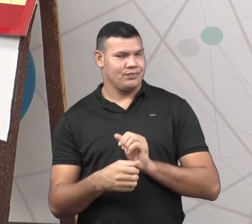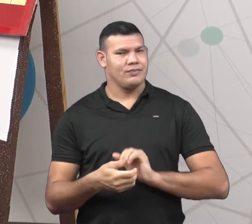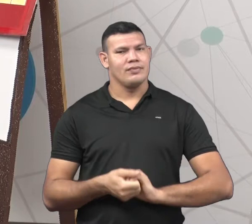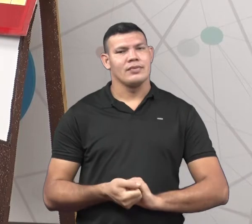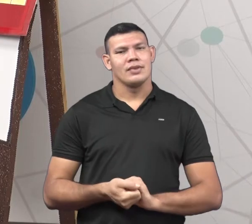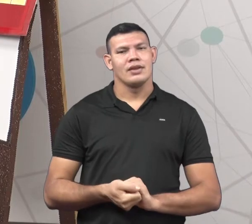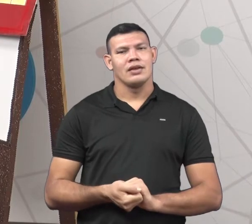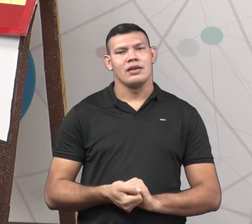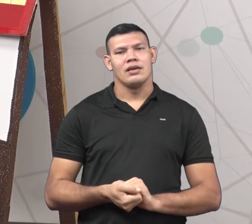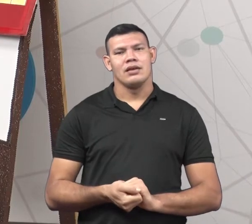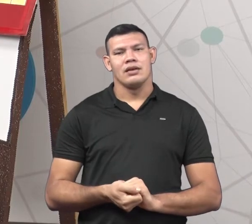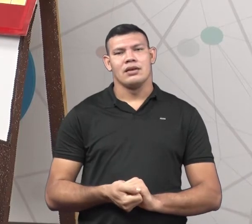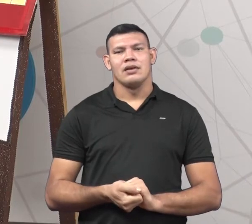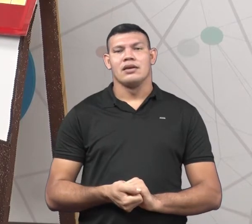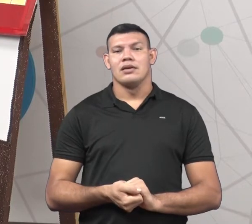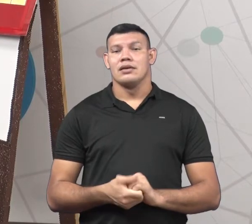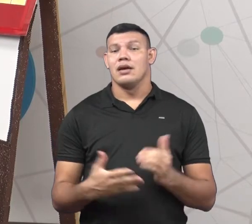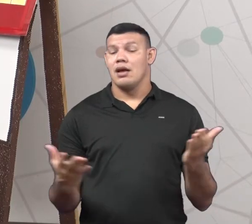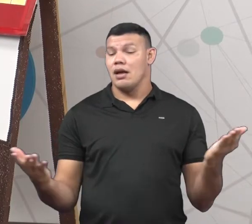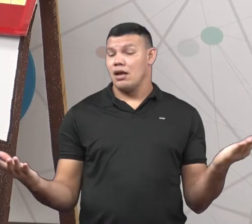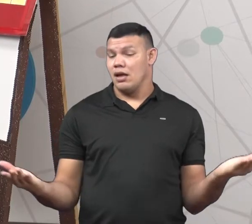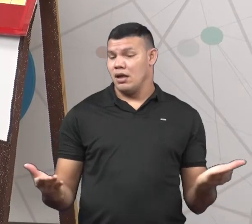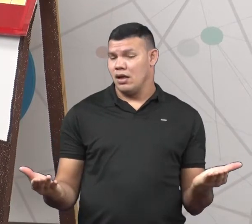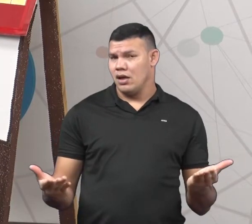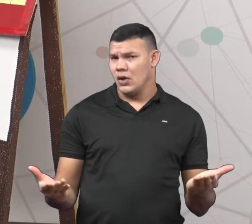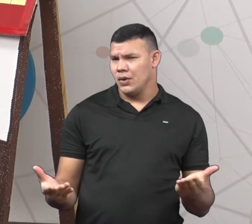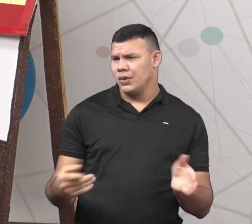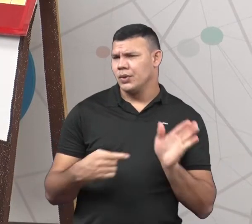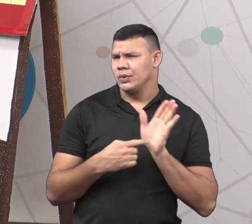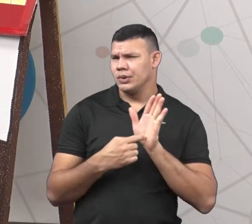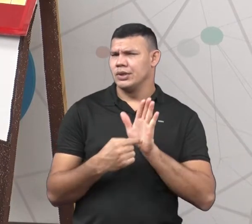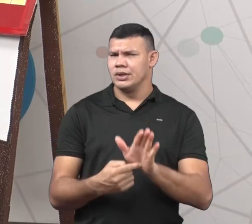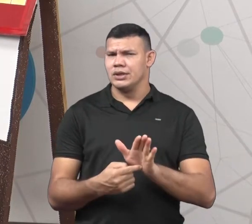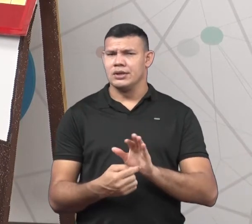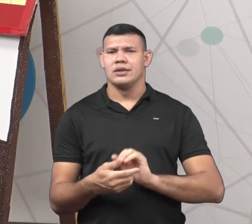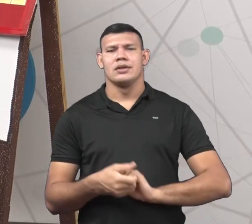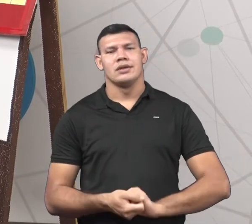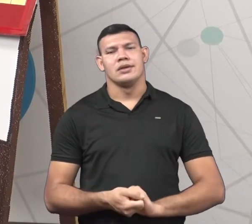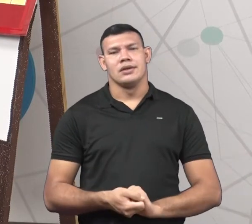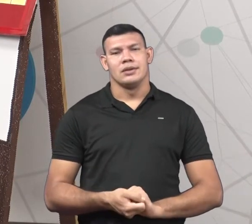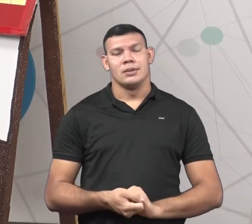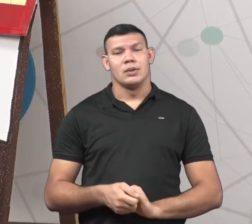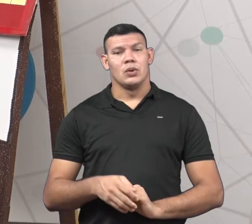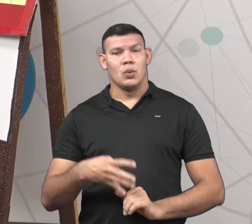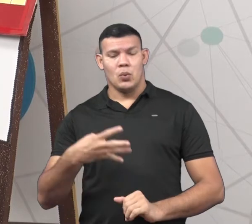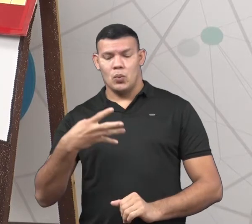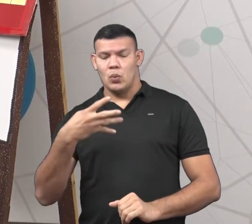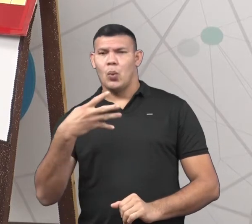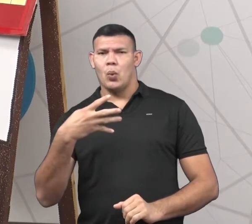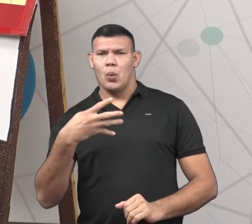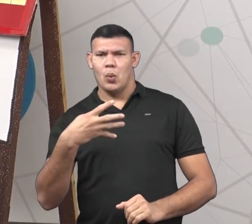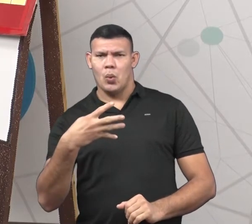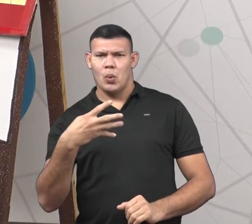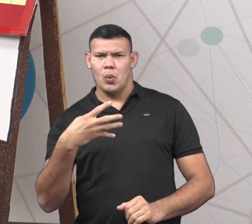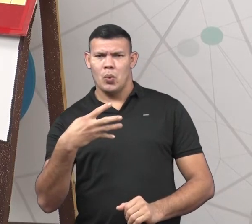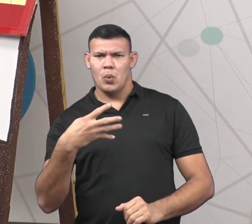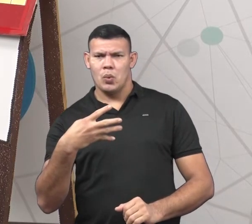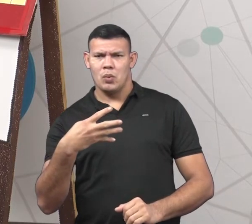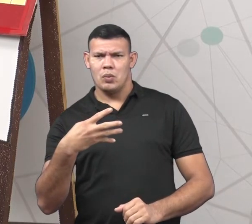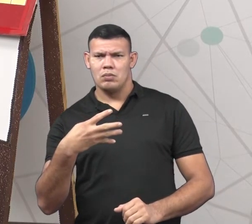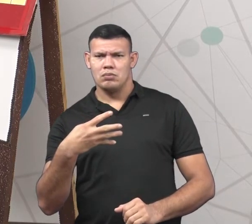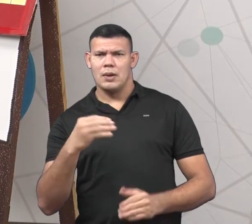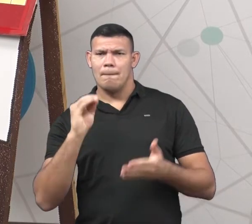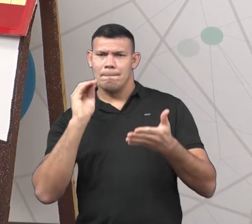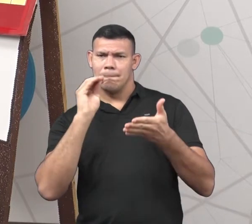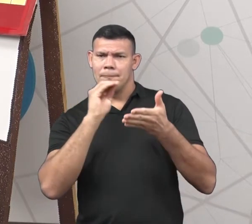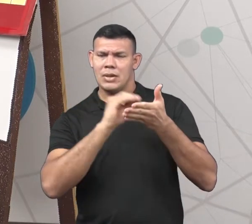colocar o número 4 nas dezenas de milhares. Esse 4 aqui, qual vai ser o valor